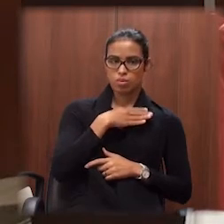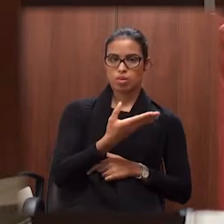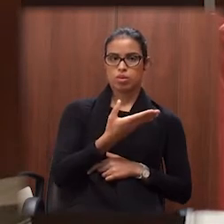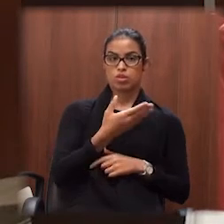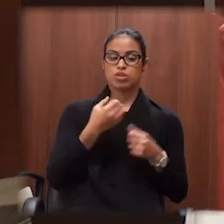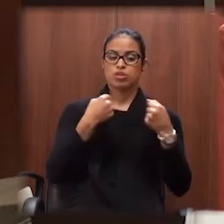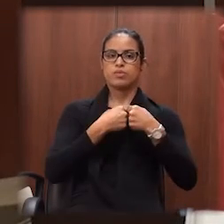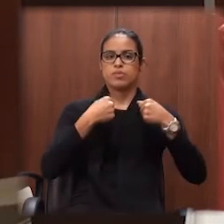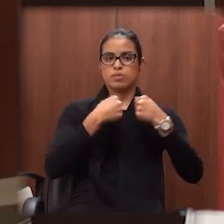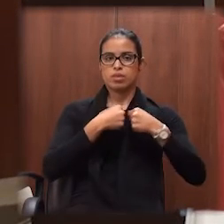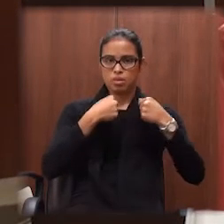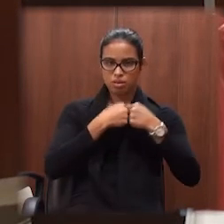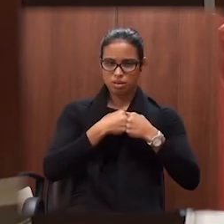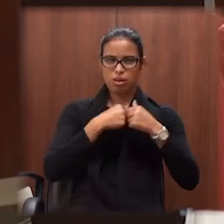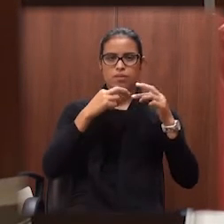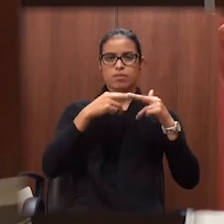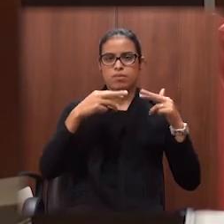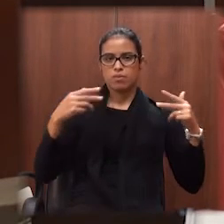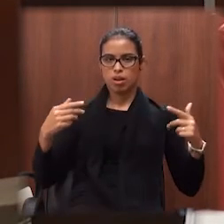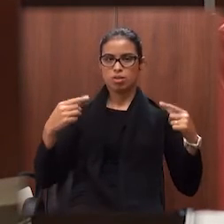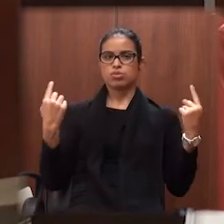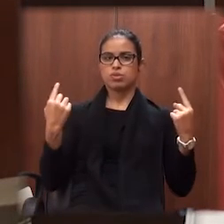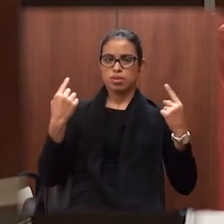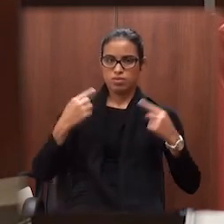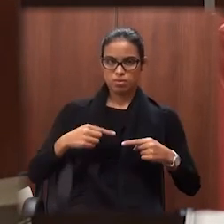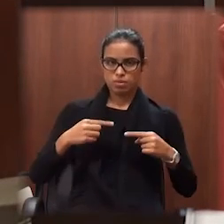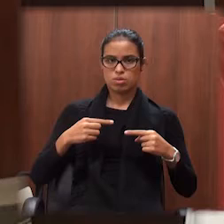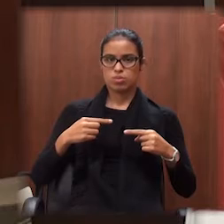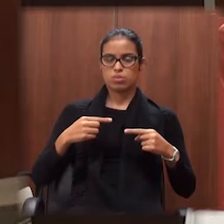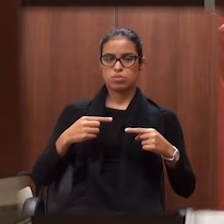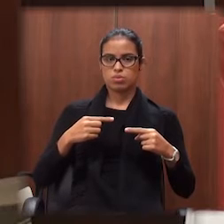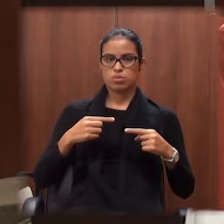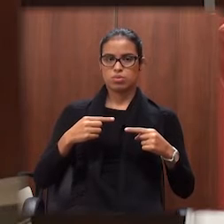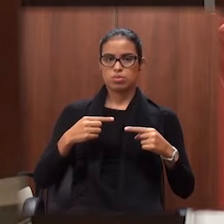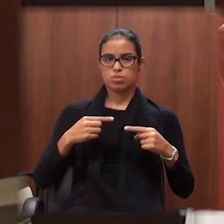de enfrentar os desafios frente